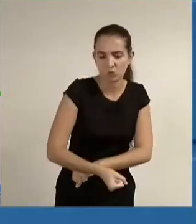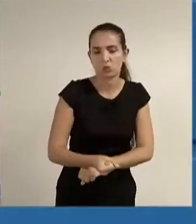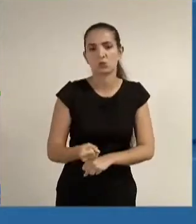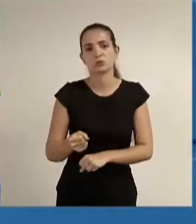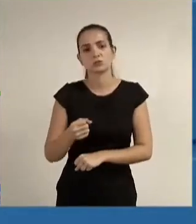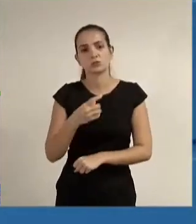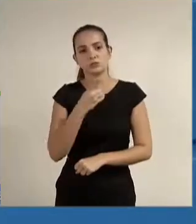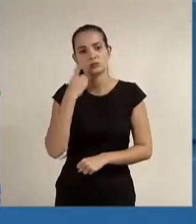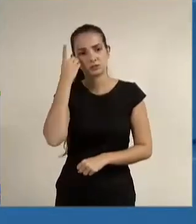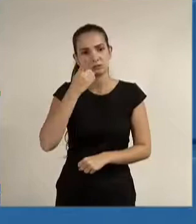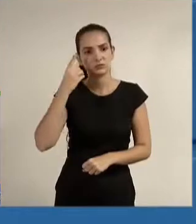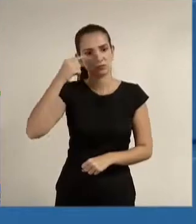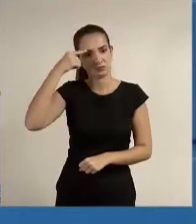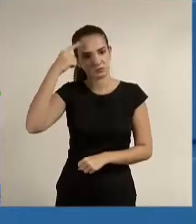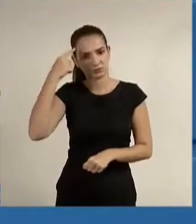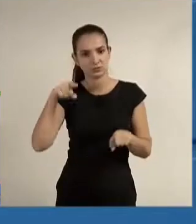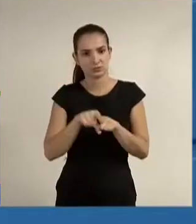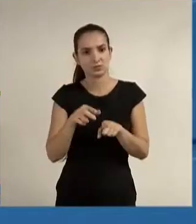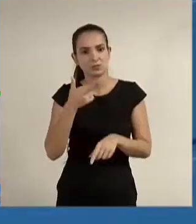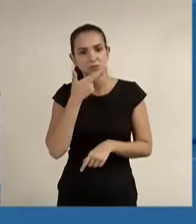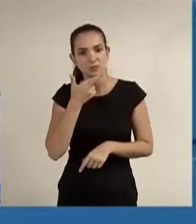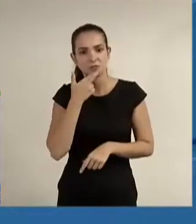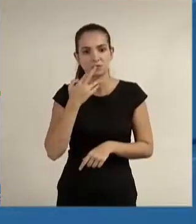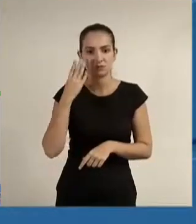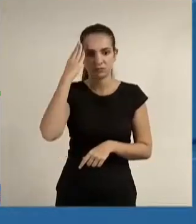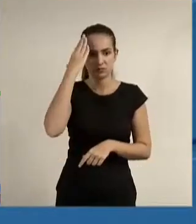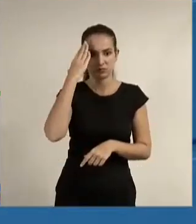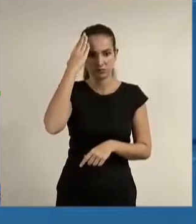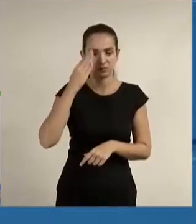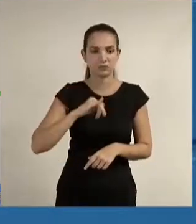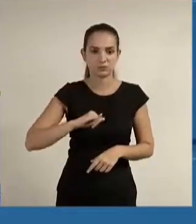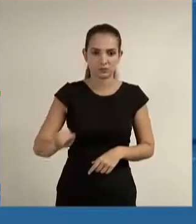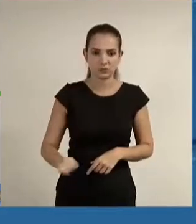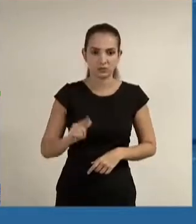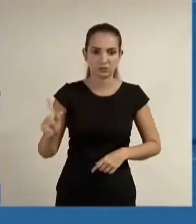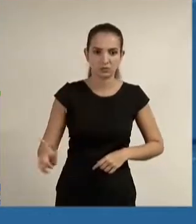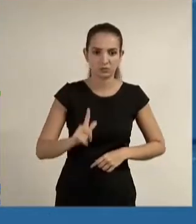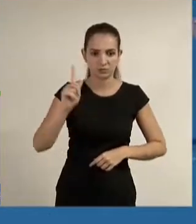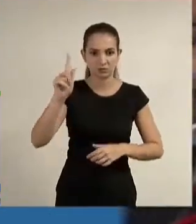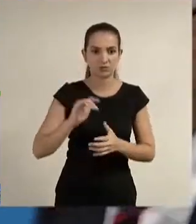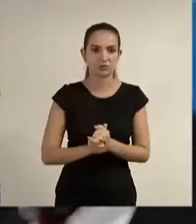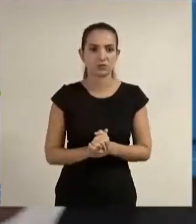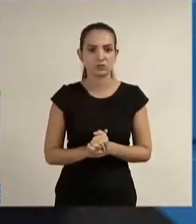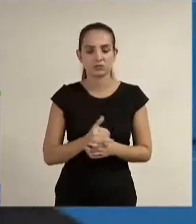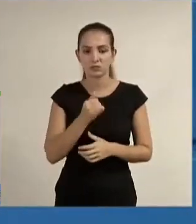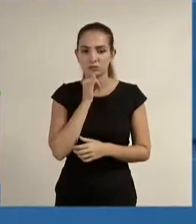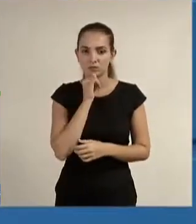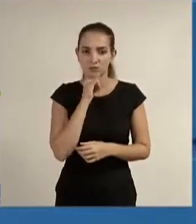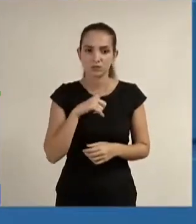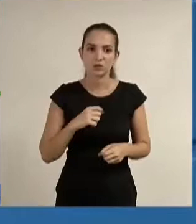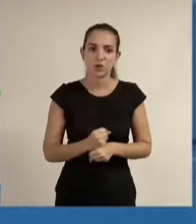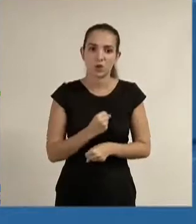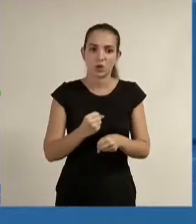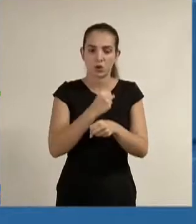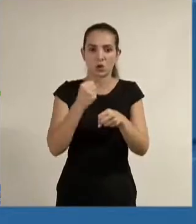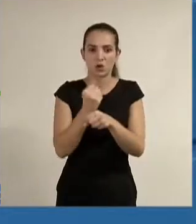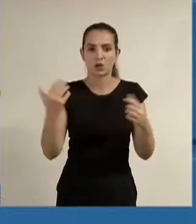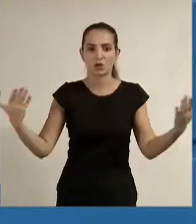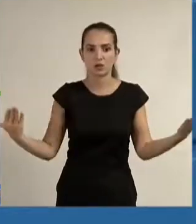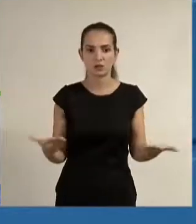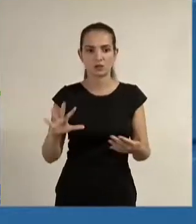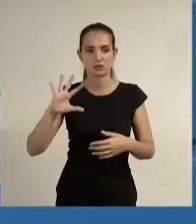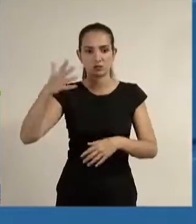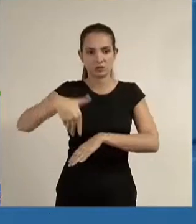Teixeira, o deputado Renato Câmara, deputado Barbosinha, deputado João Grandão, por exemplo, das obras que estão acontecendo